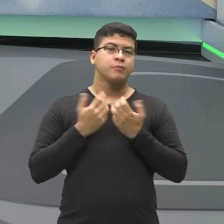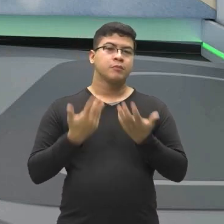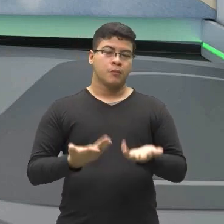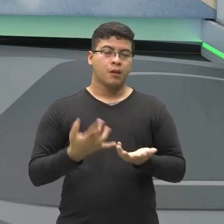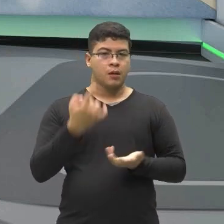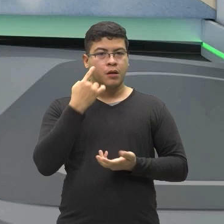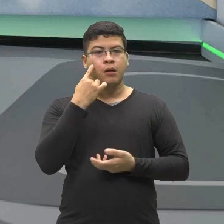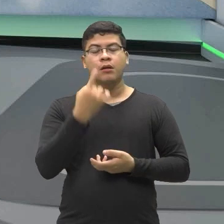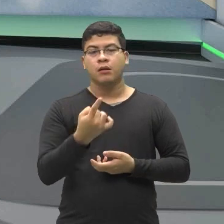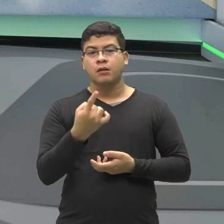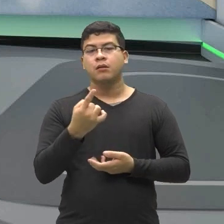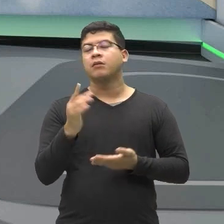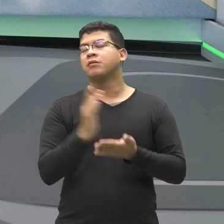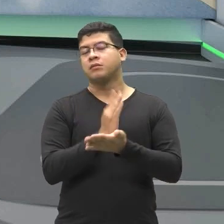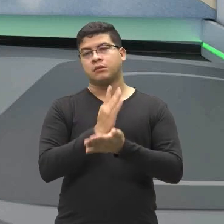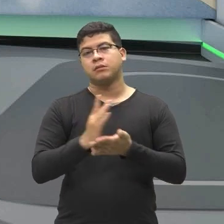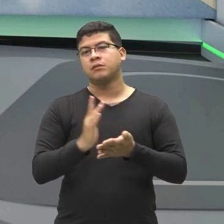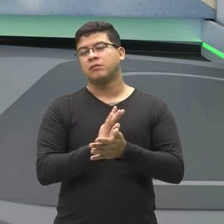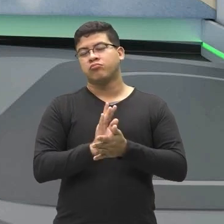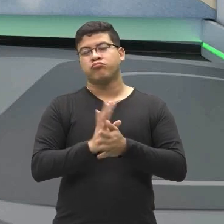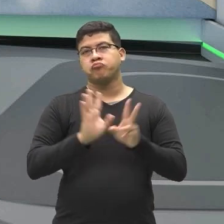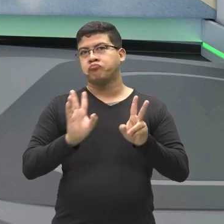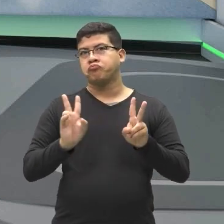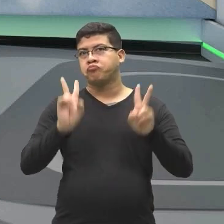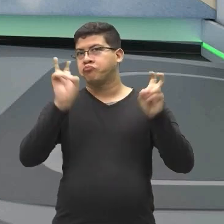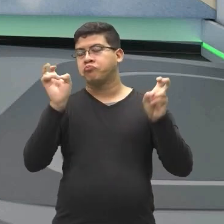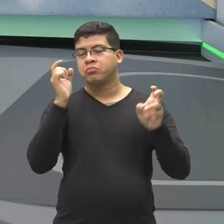aqui algumas situações, né, que estão